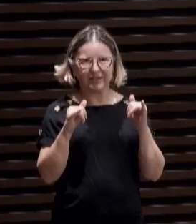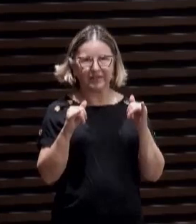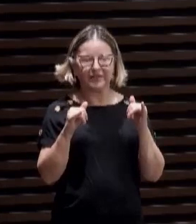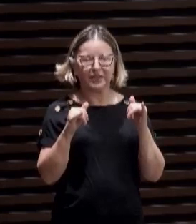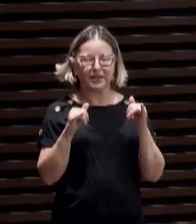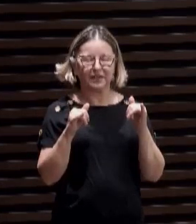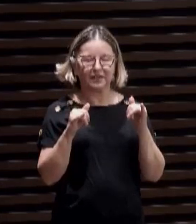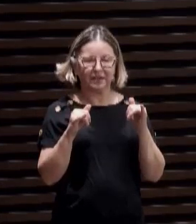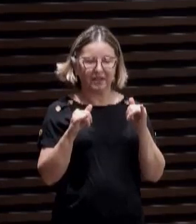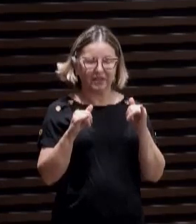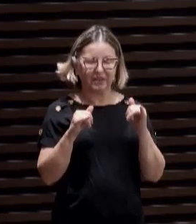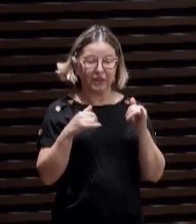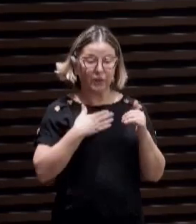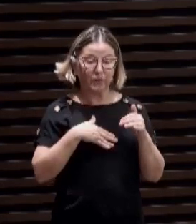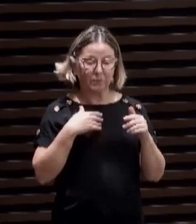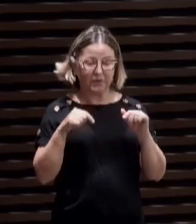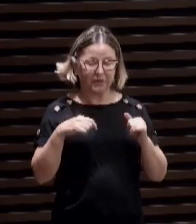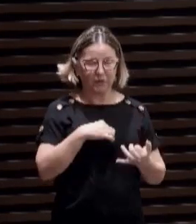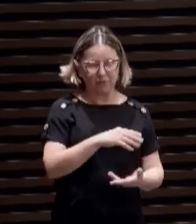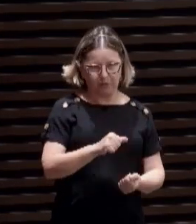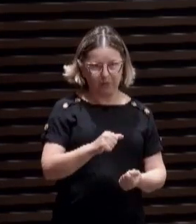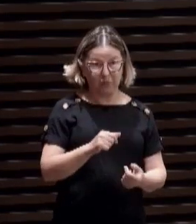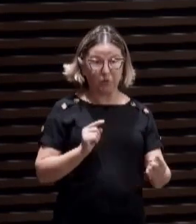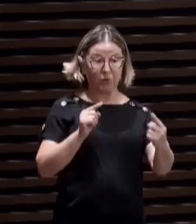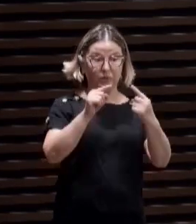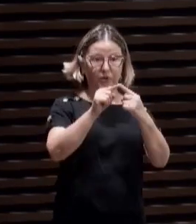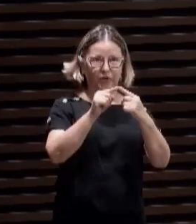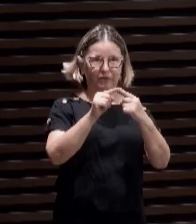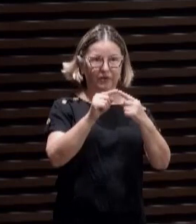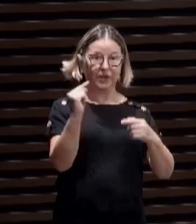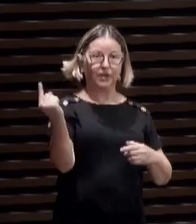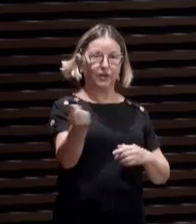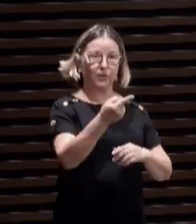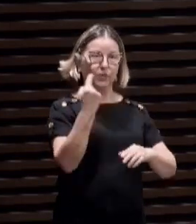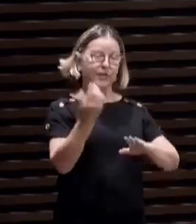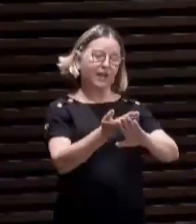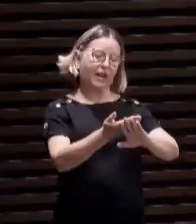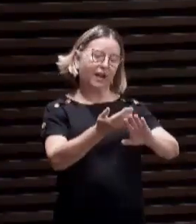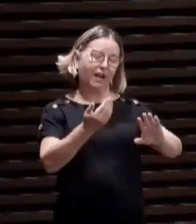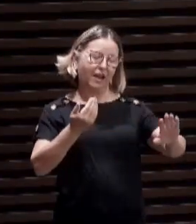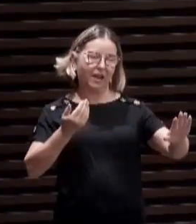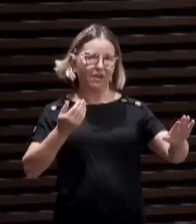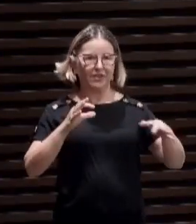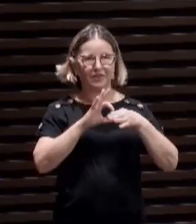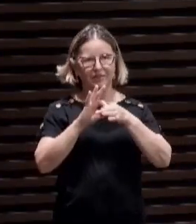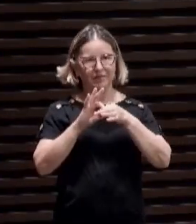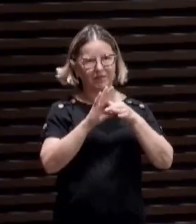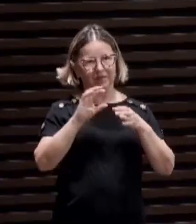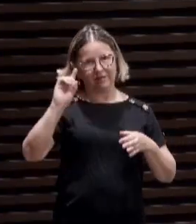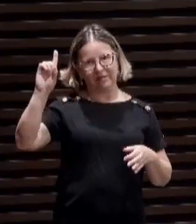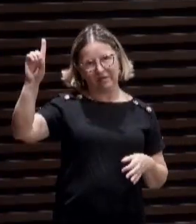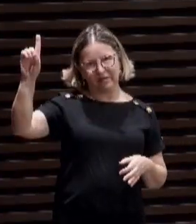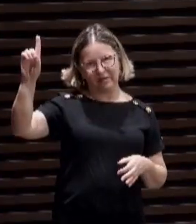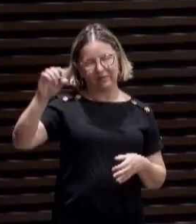nos afastarmos de Deus. Isto não está longe de nós. Eu quero enfatizar isso.